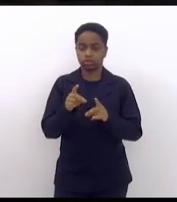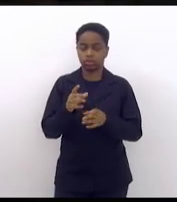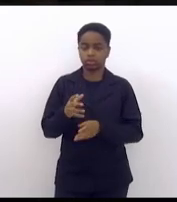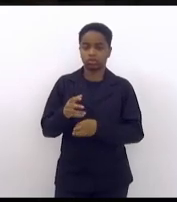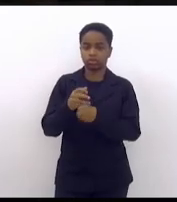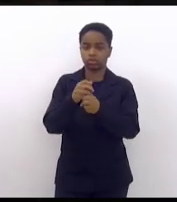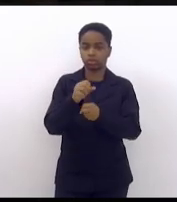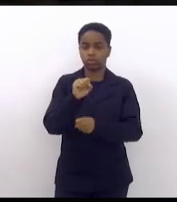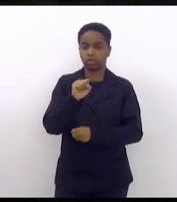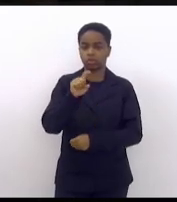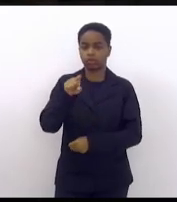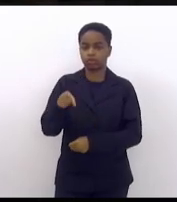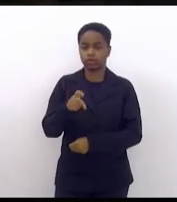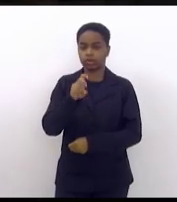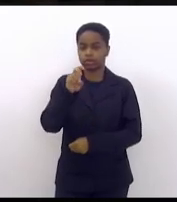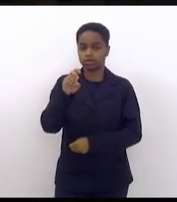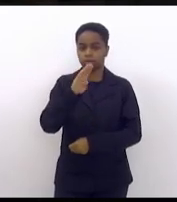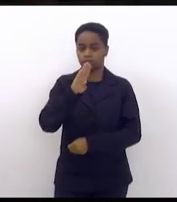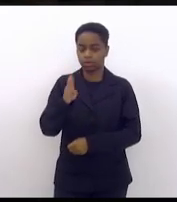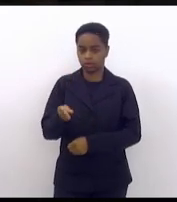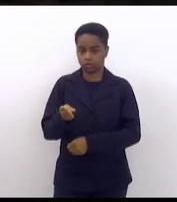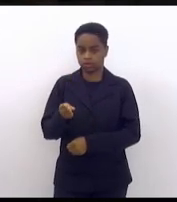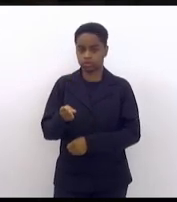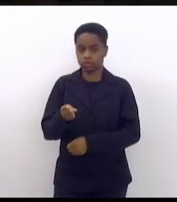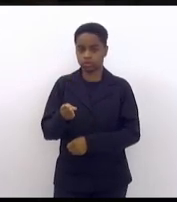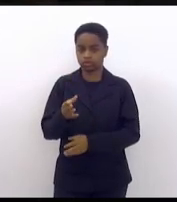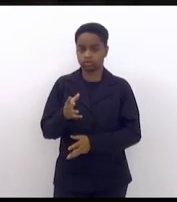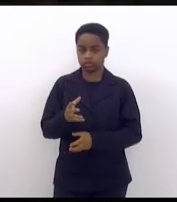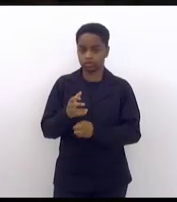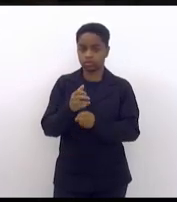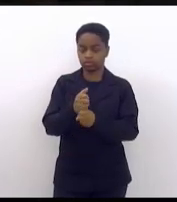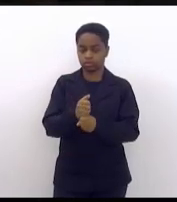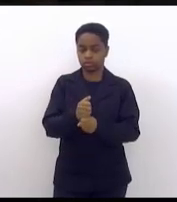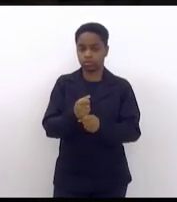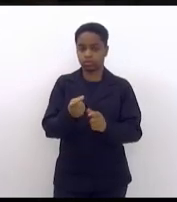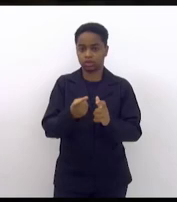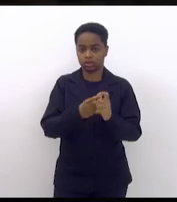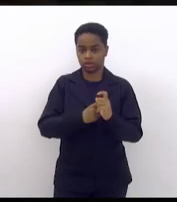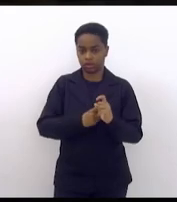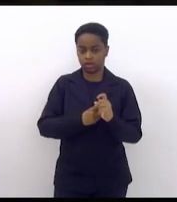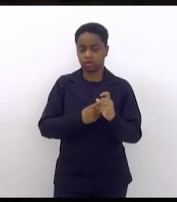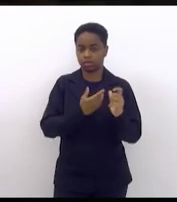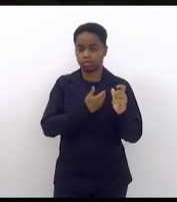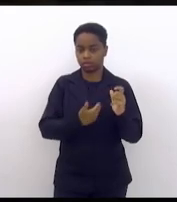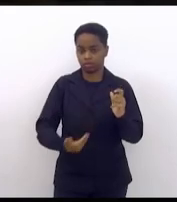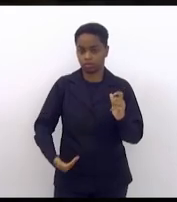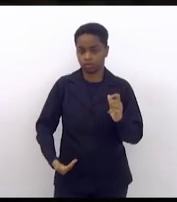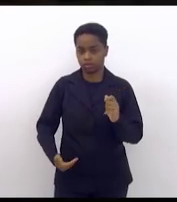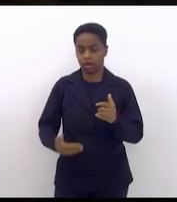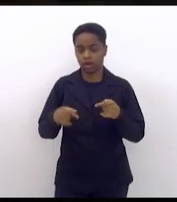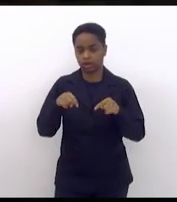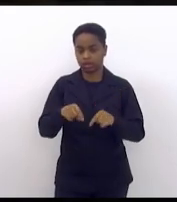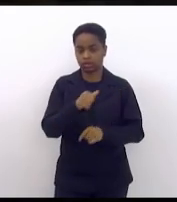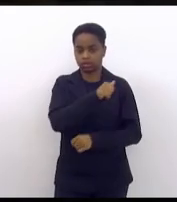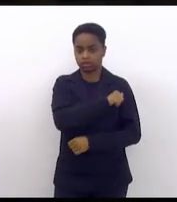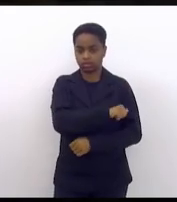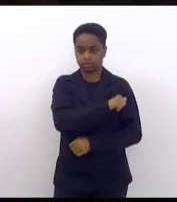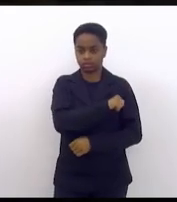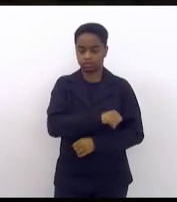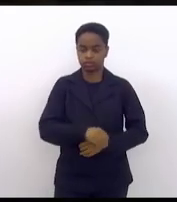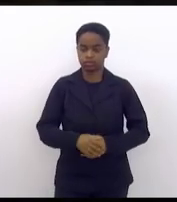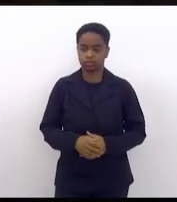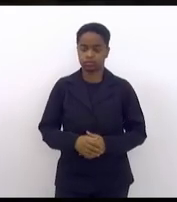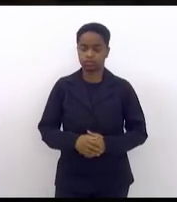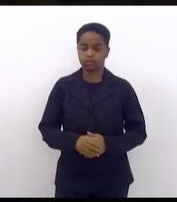8,5 bilhões totais de déficit público do governo do Estado do Rio de Janeiro, do Estado do Rio de